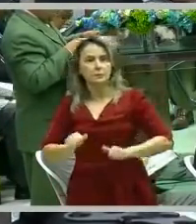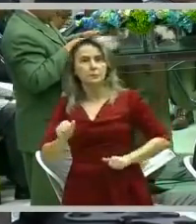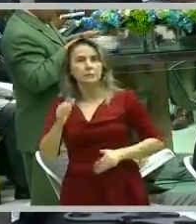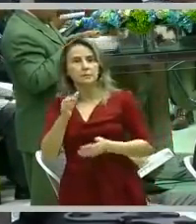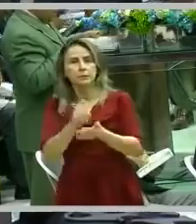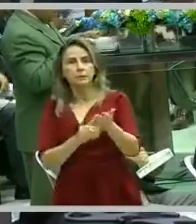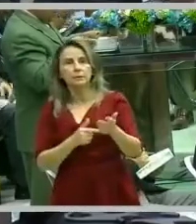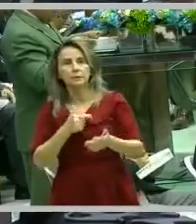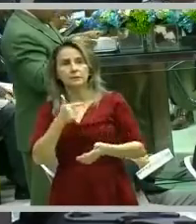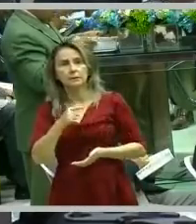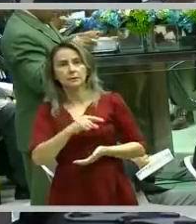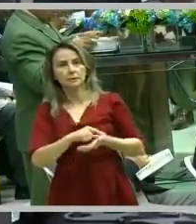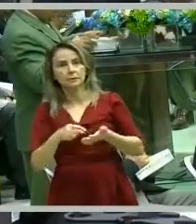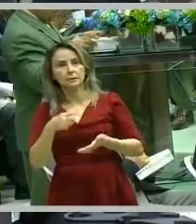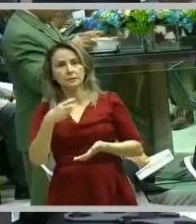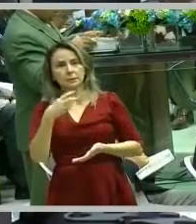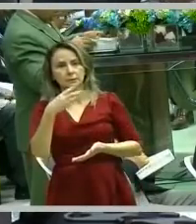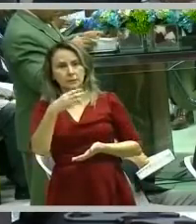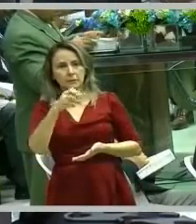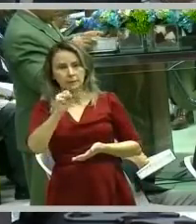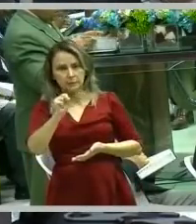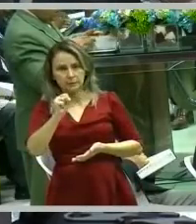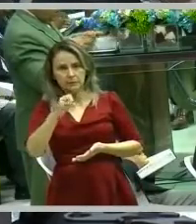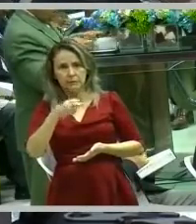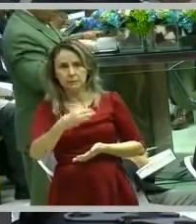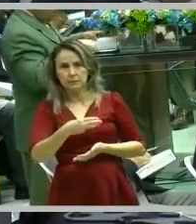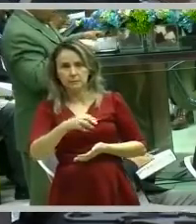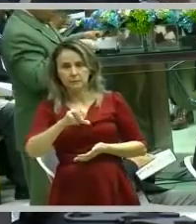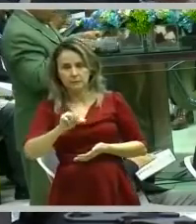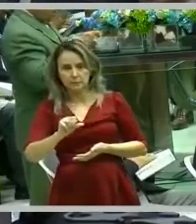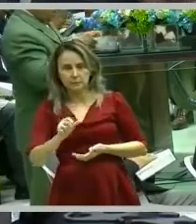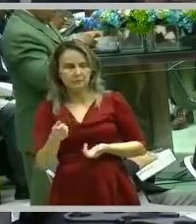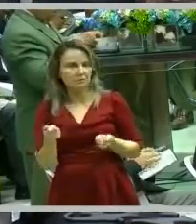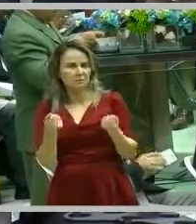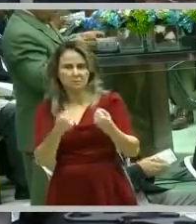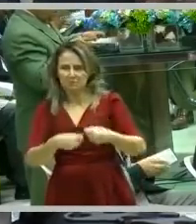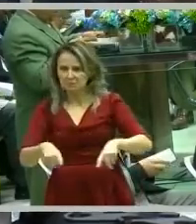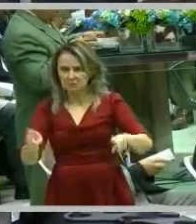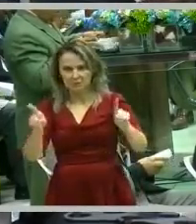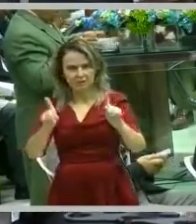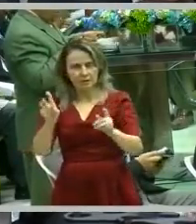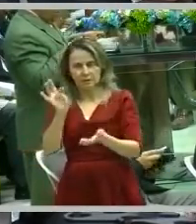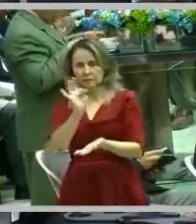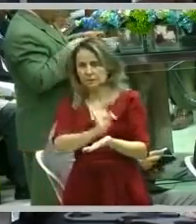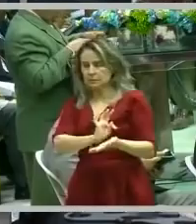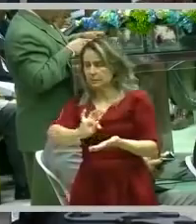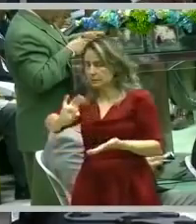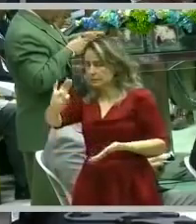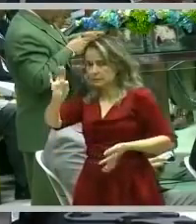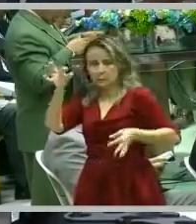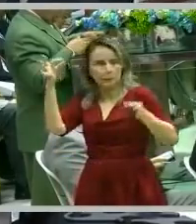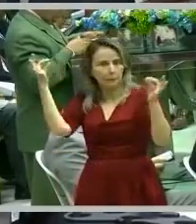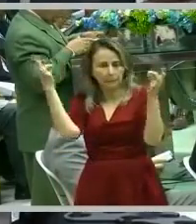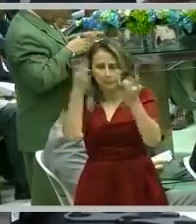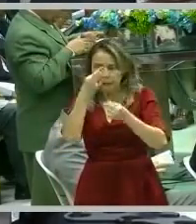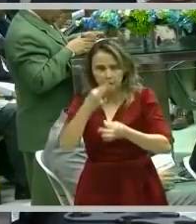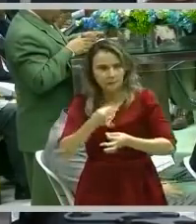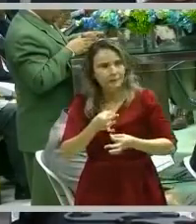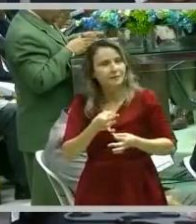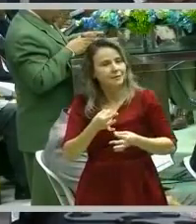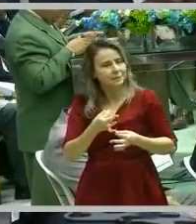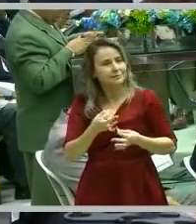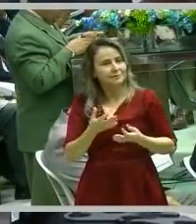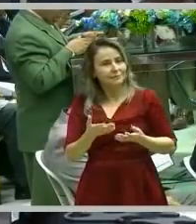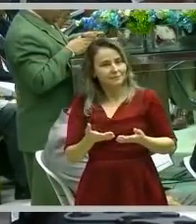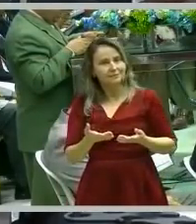38 e 39. Glória a Deus. Não precisa ser um grande teólogo para entender que a promessa é para todos. É para